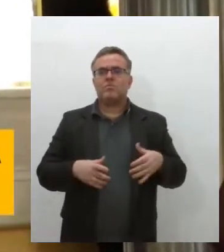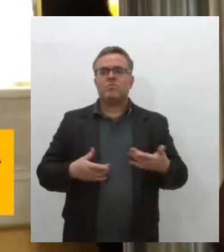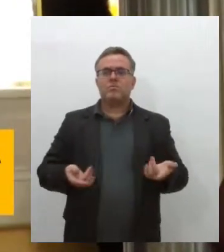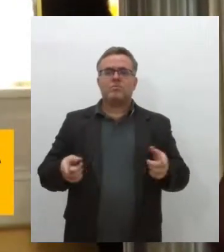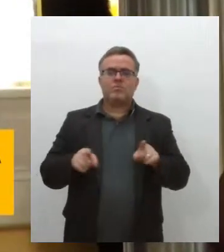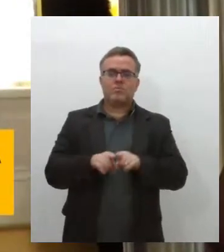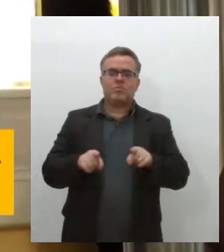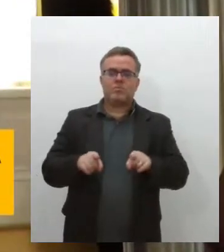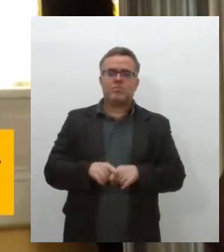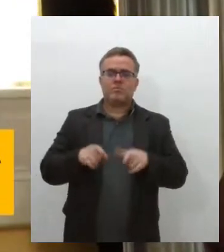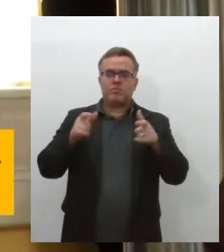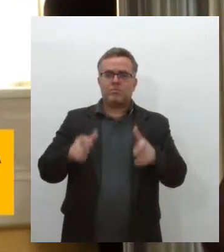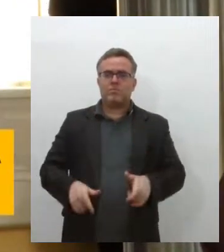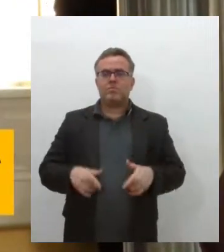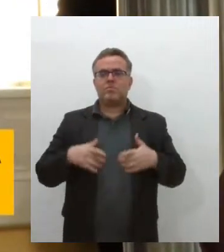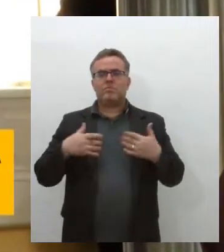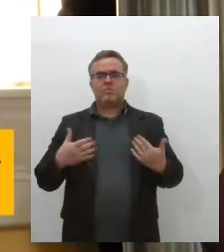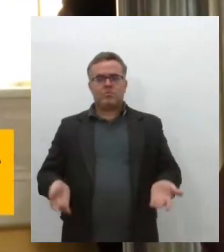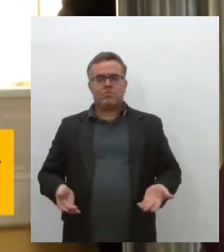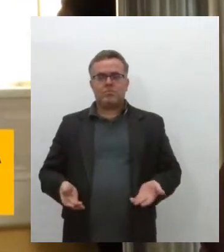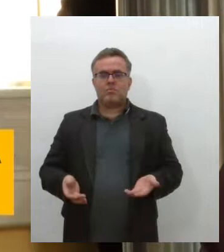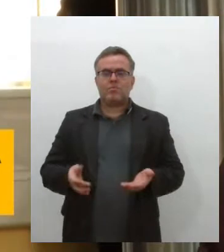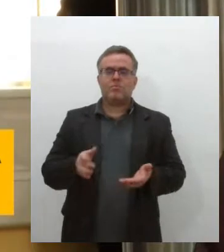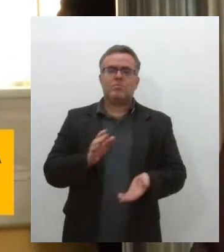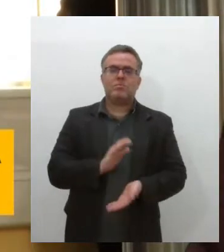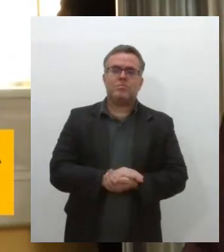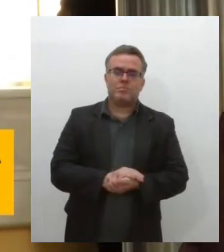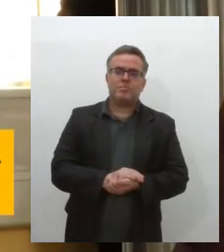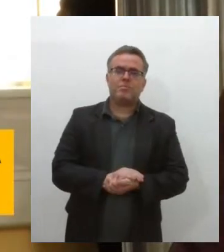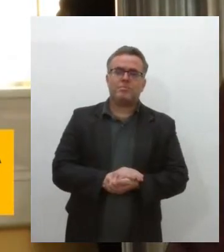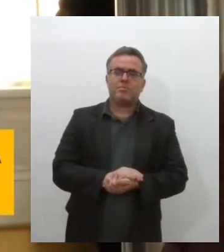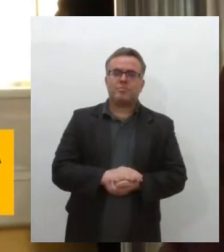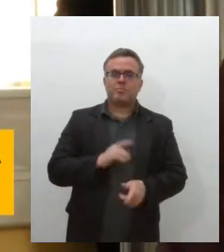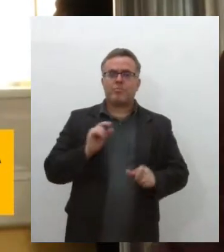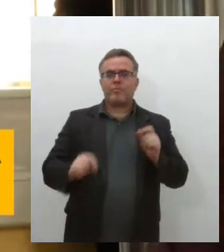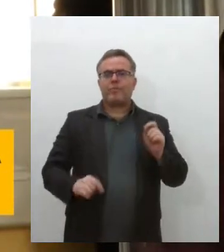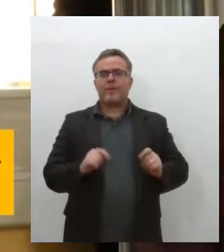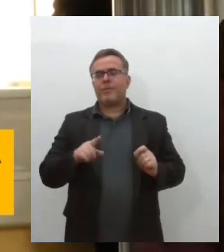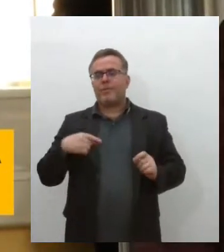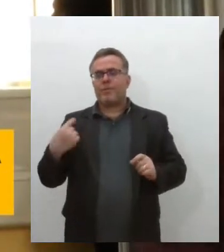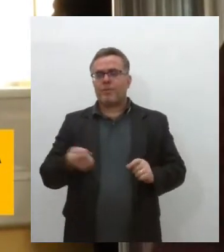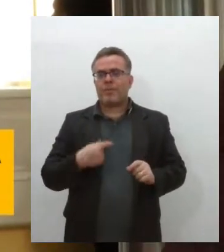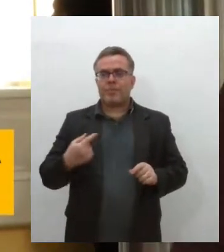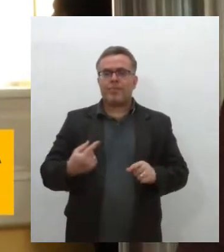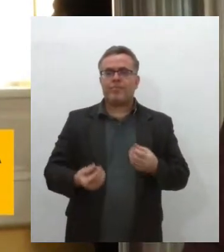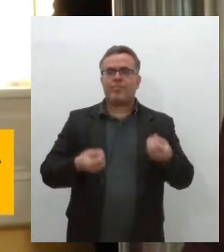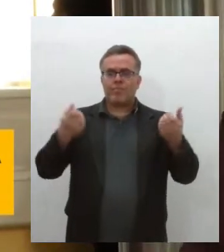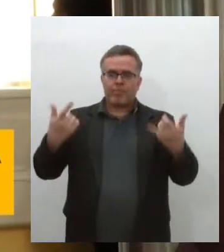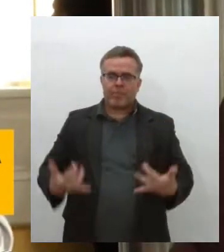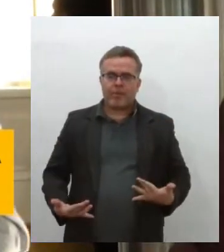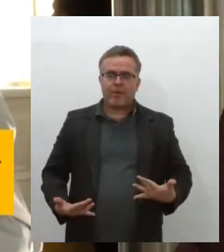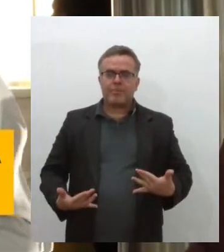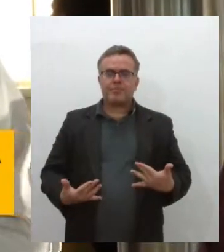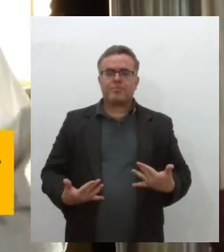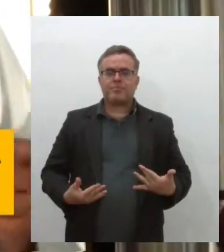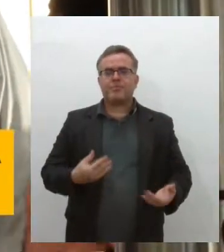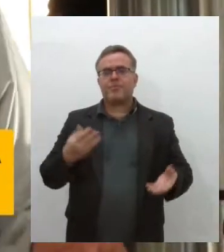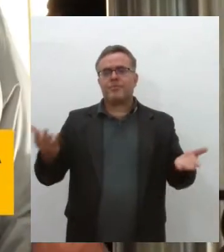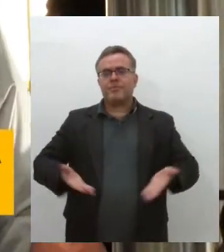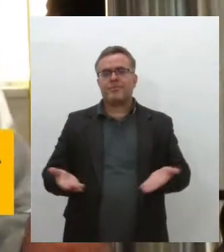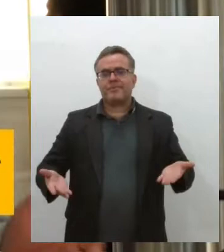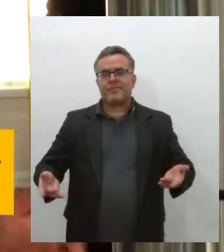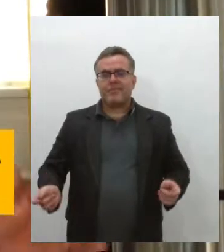uma agência dos Correios. O assunto que nós começamos a tratar agora com o superintendente dos Correios aqui em